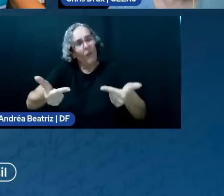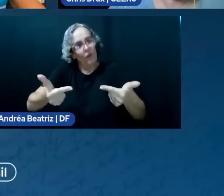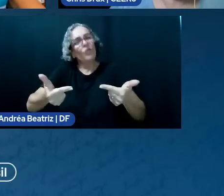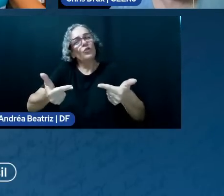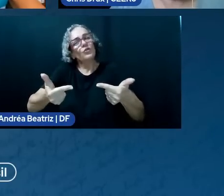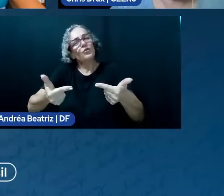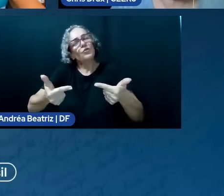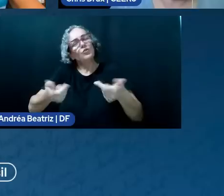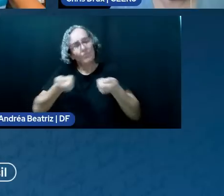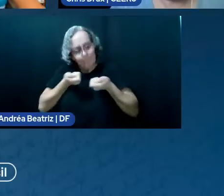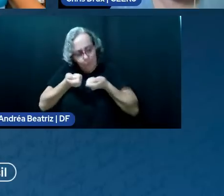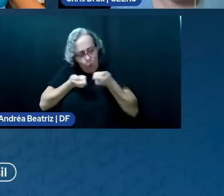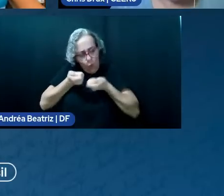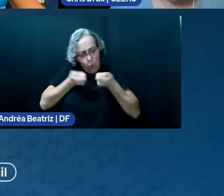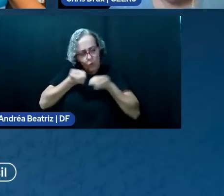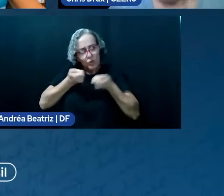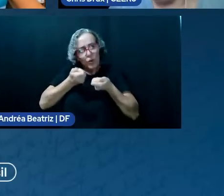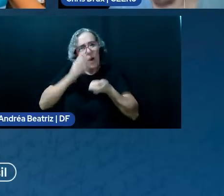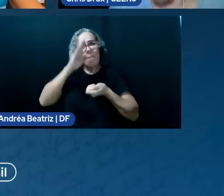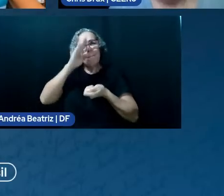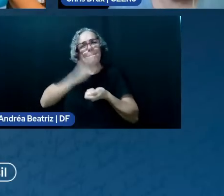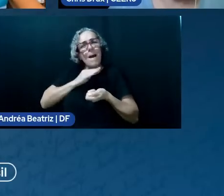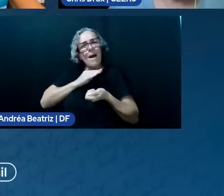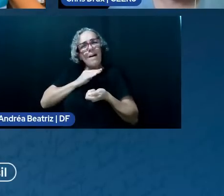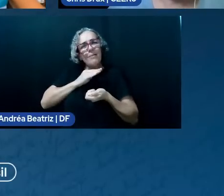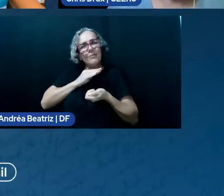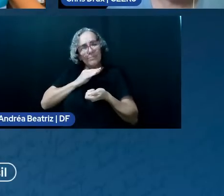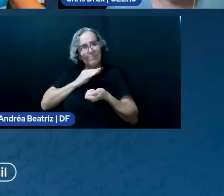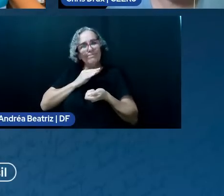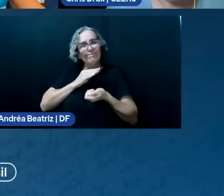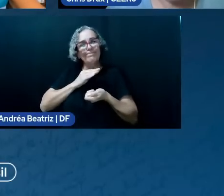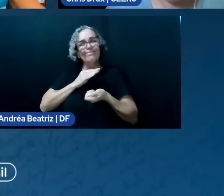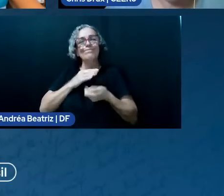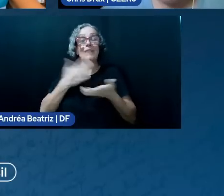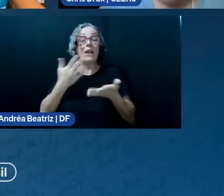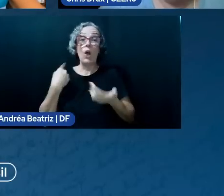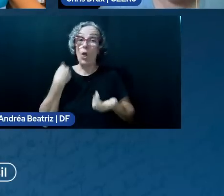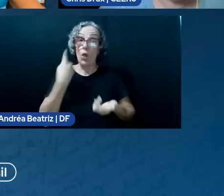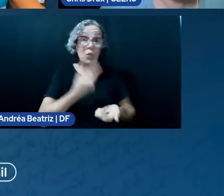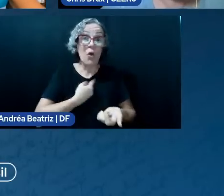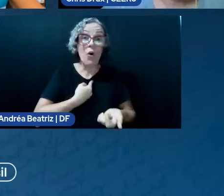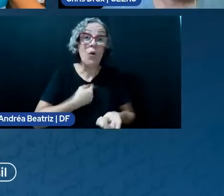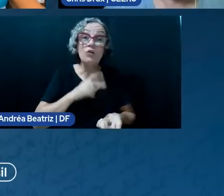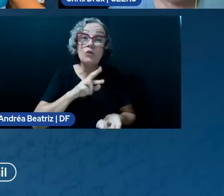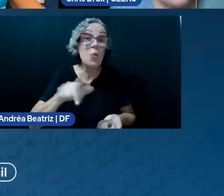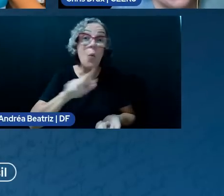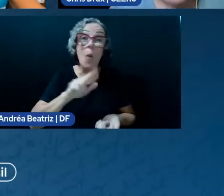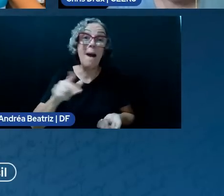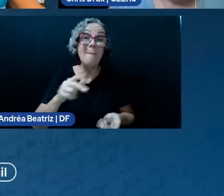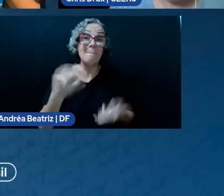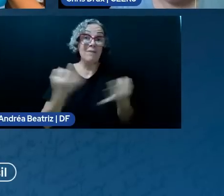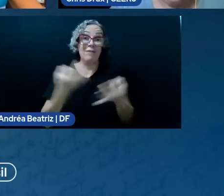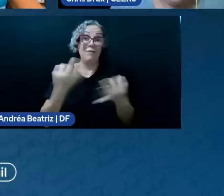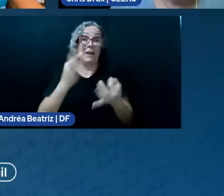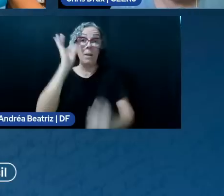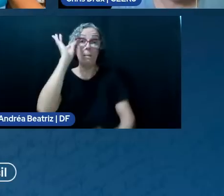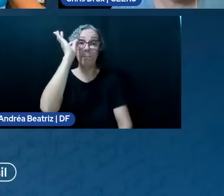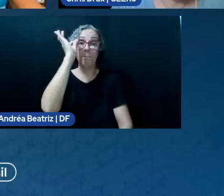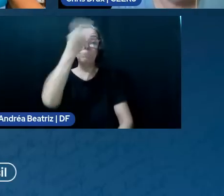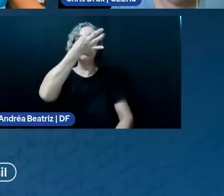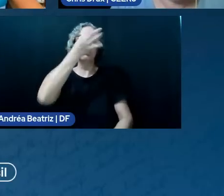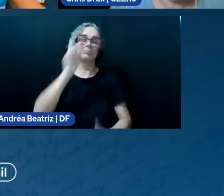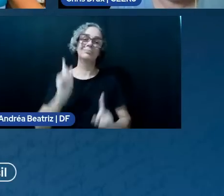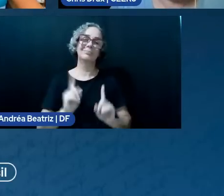suas más inclinações. Então, ninguém aqui tem a aspiração de ser perfeito de uma hora para outra, mas a gente tem que ficar ali com a